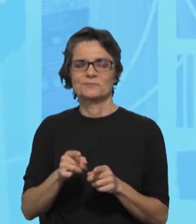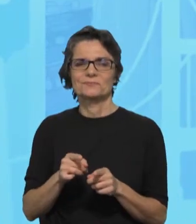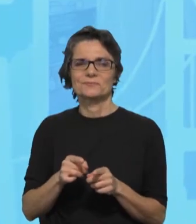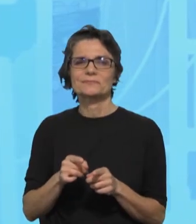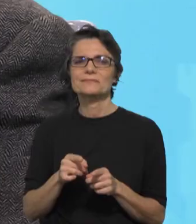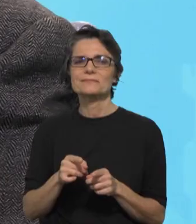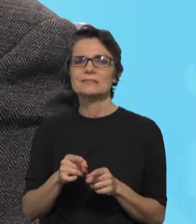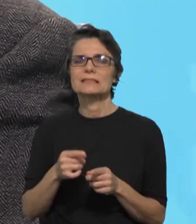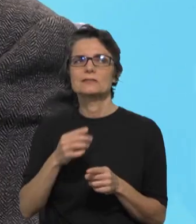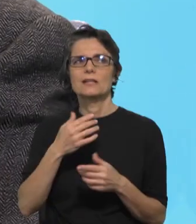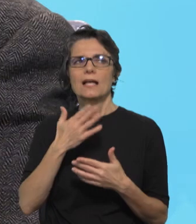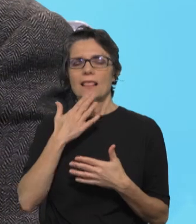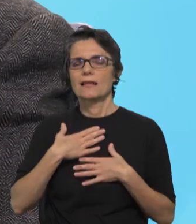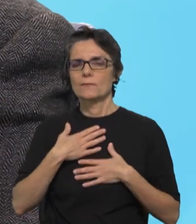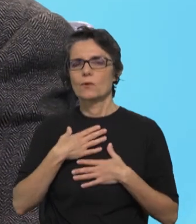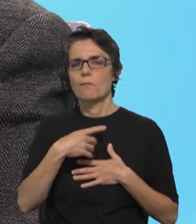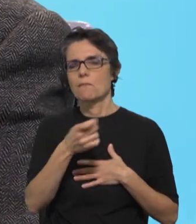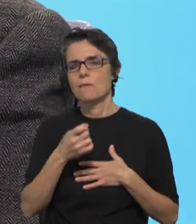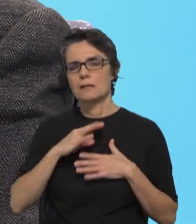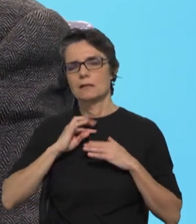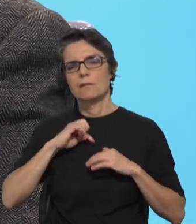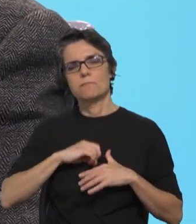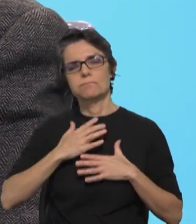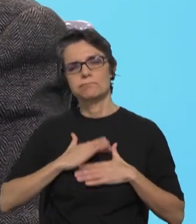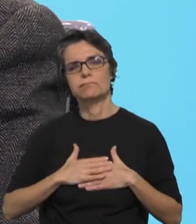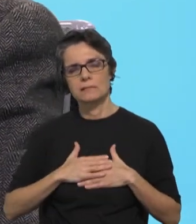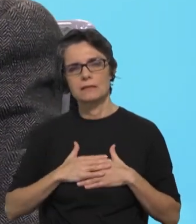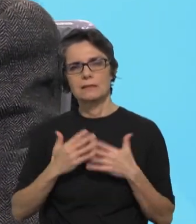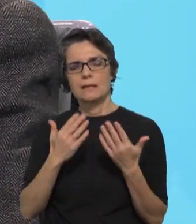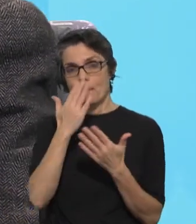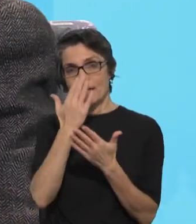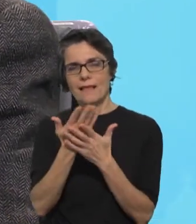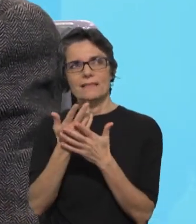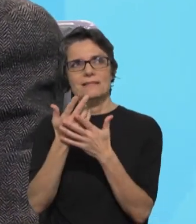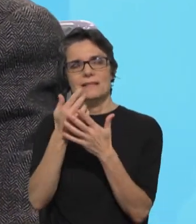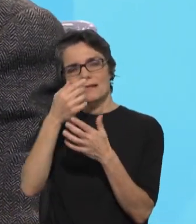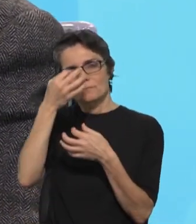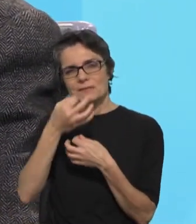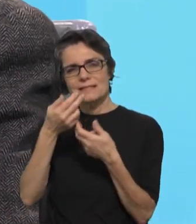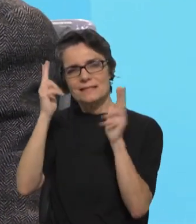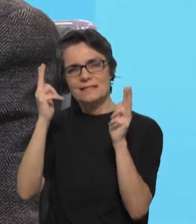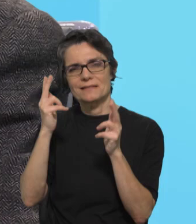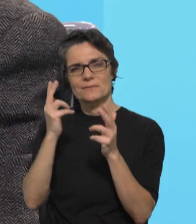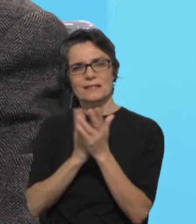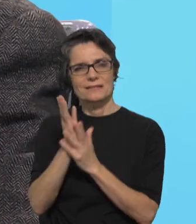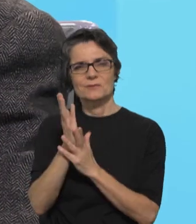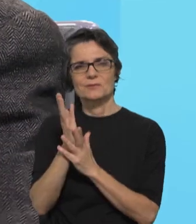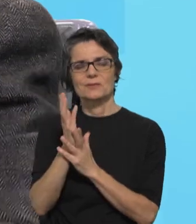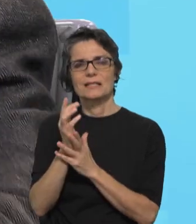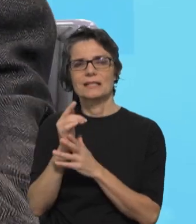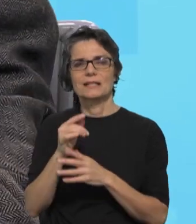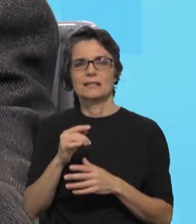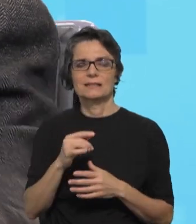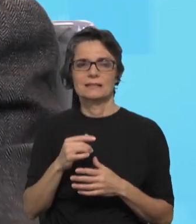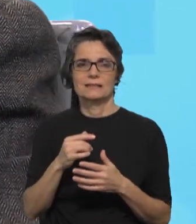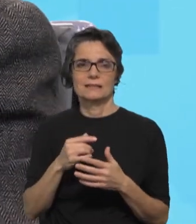isso deu-me uma paz e uma serenidade face depois à questão toda dos saneamentos, Para já